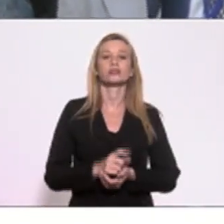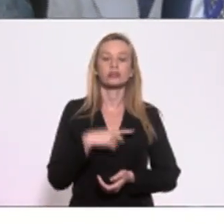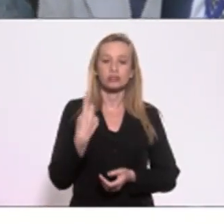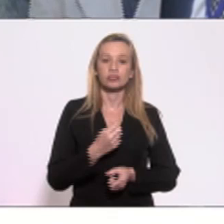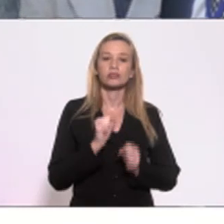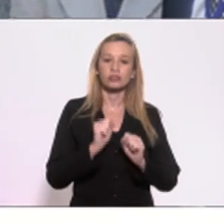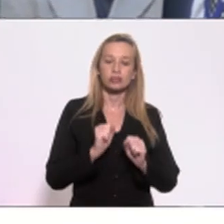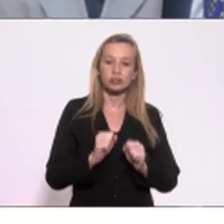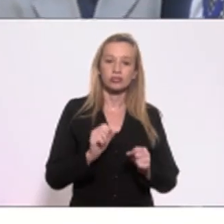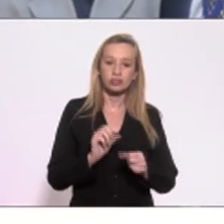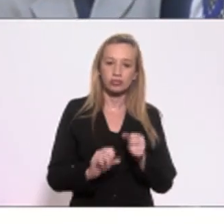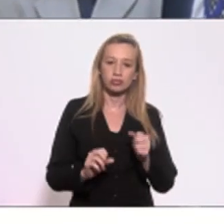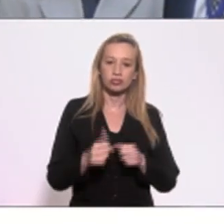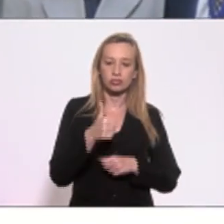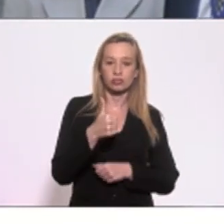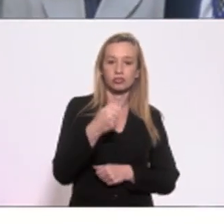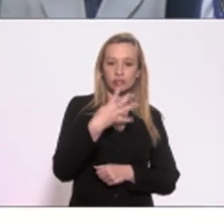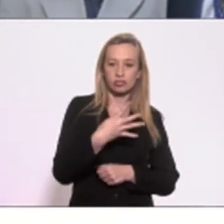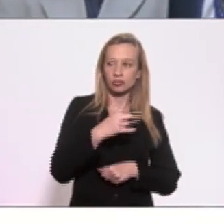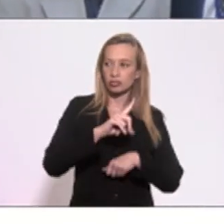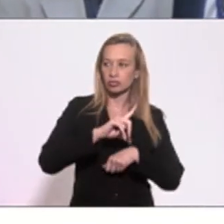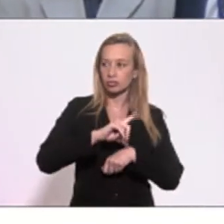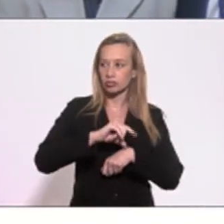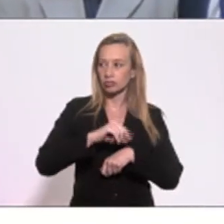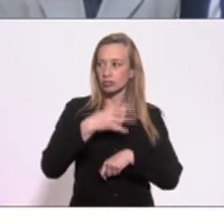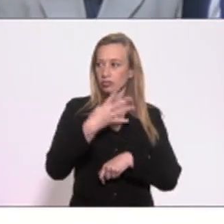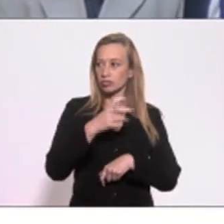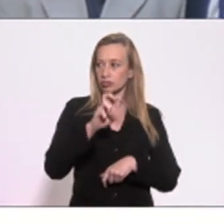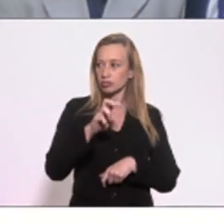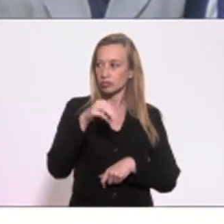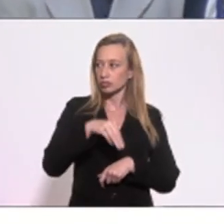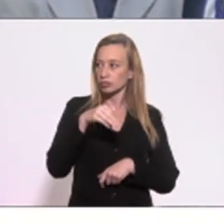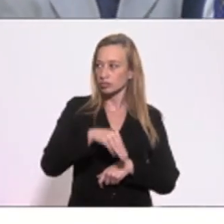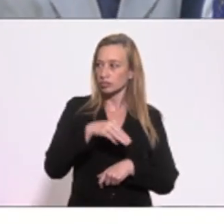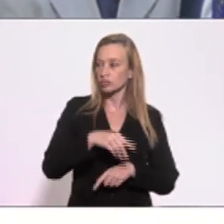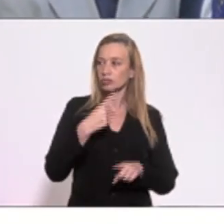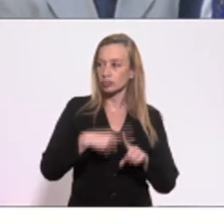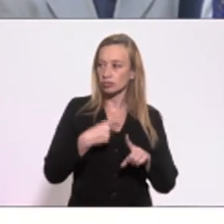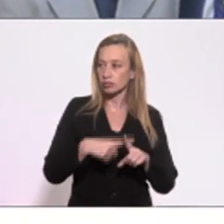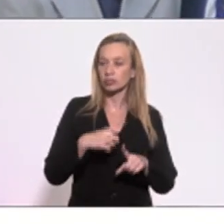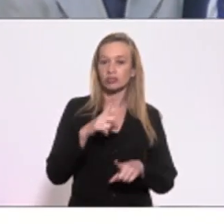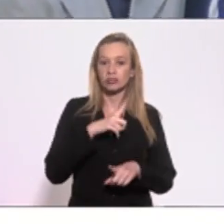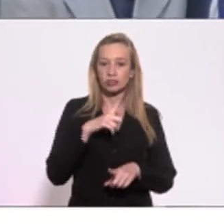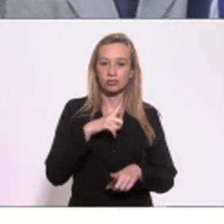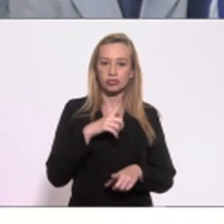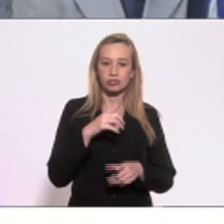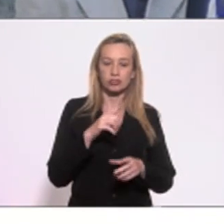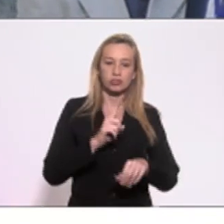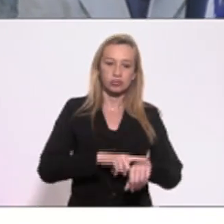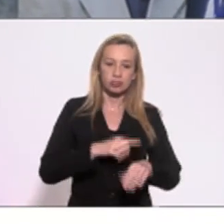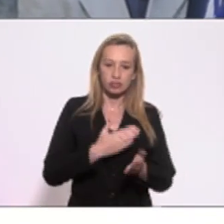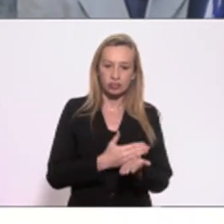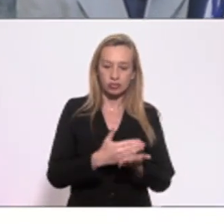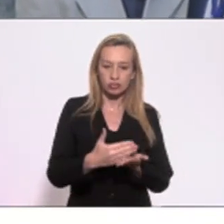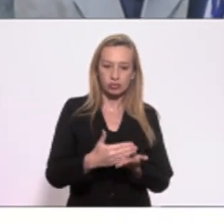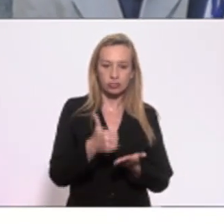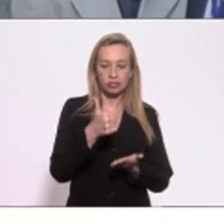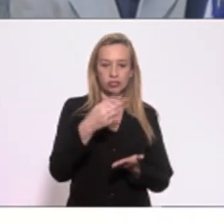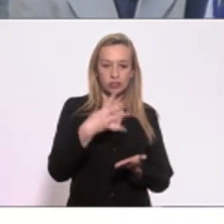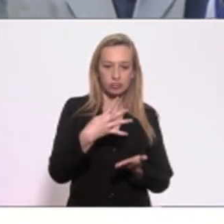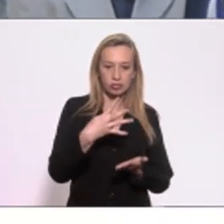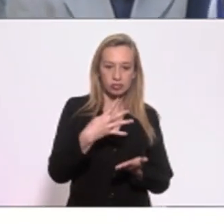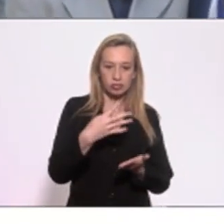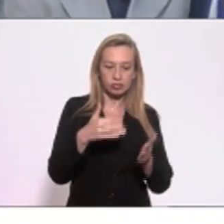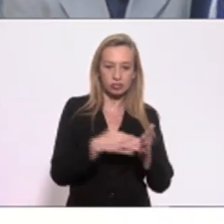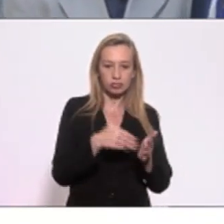às 14 horas e 45 minutos, porque tem um expediente inicial de 14 às 15, então